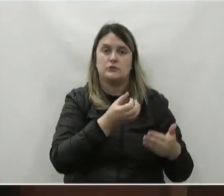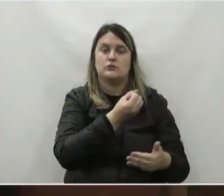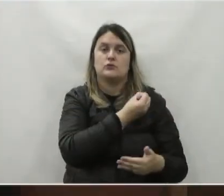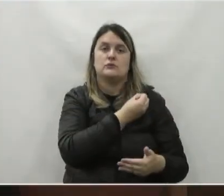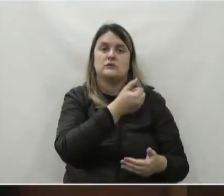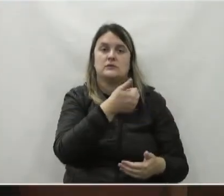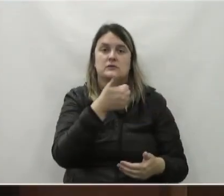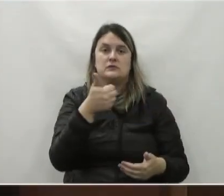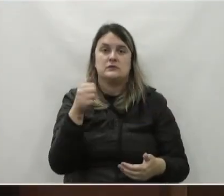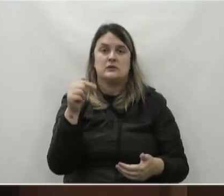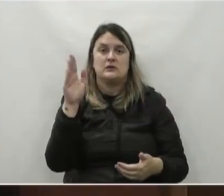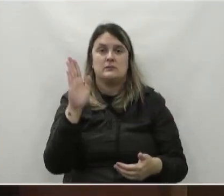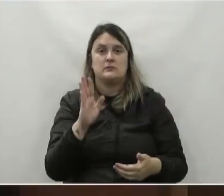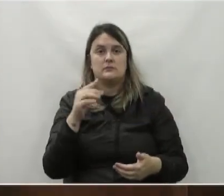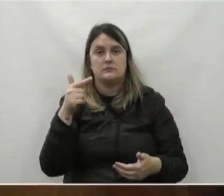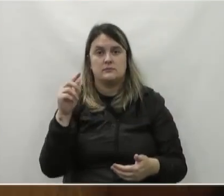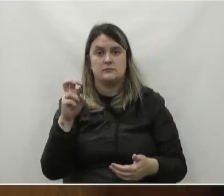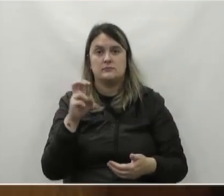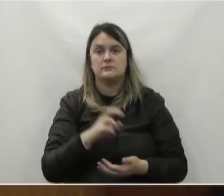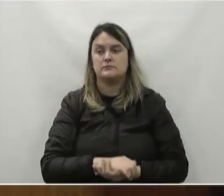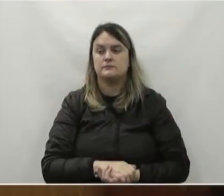número 117/2025.